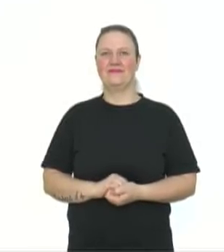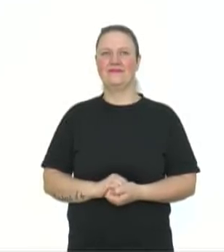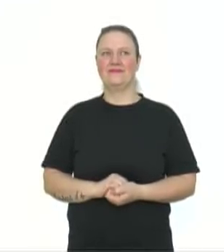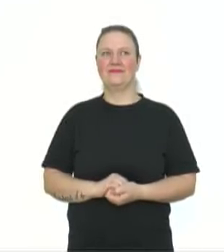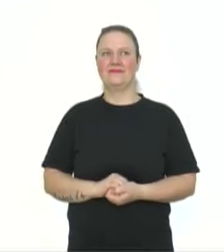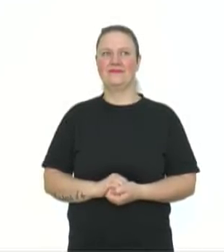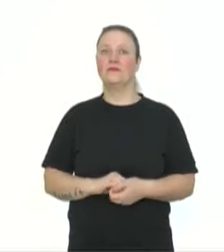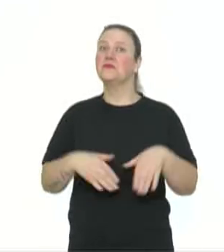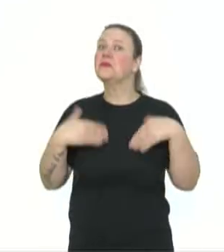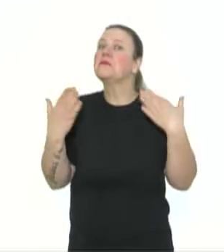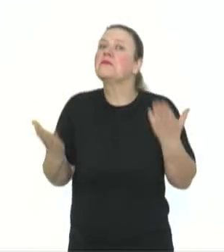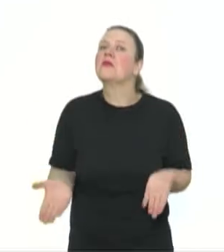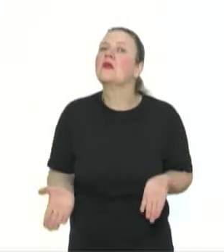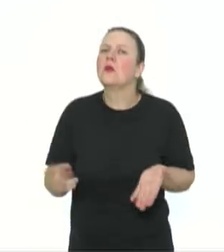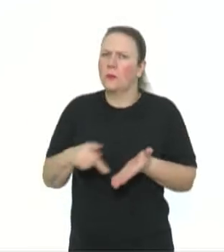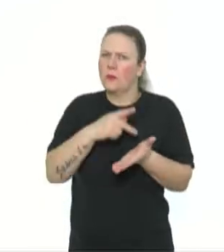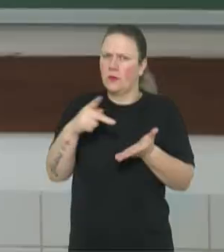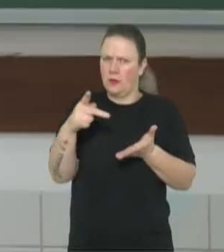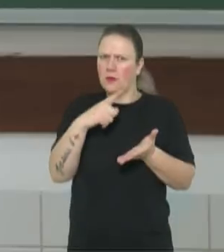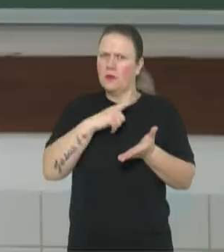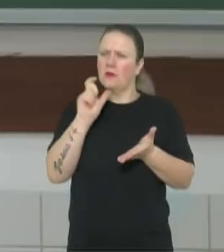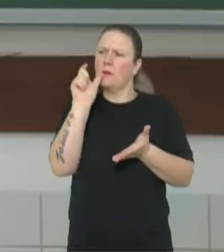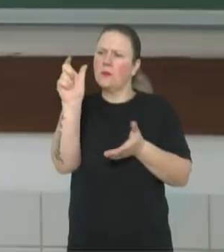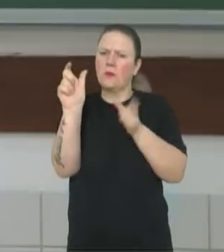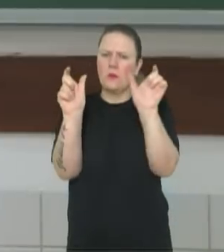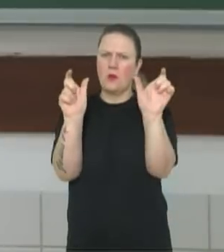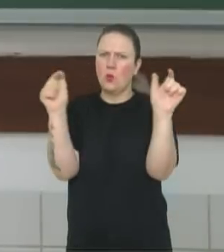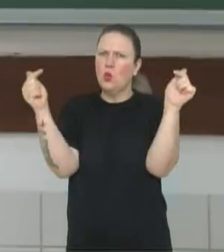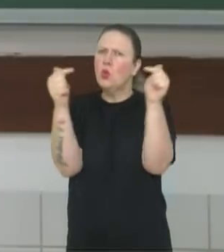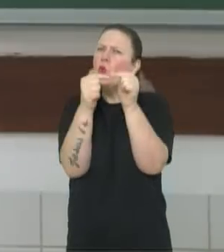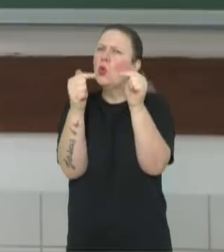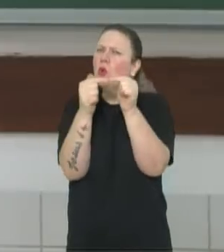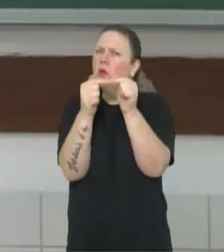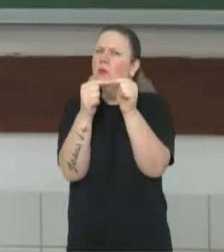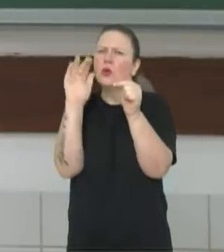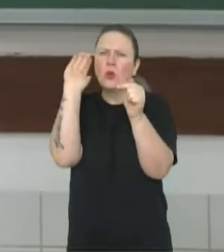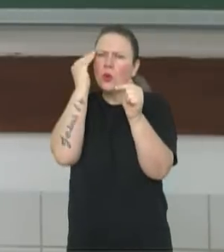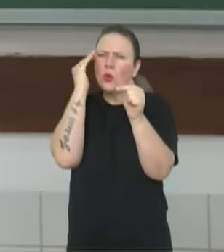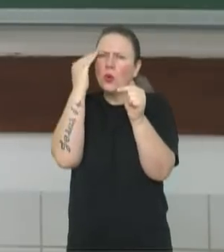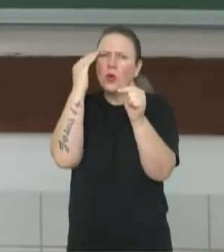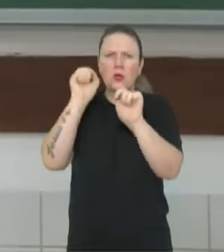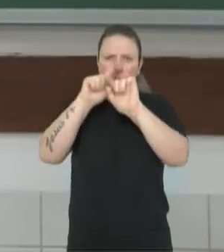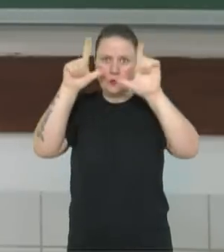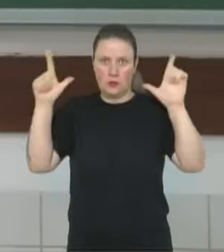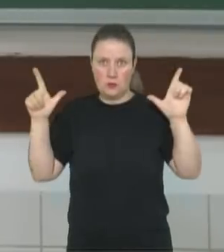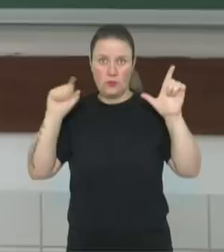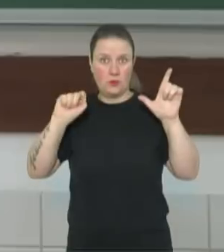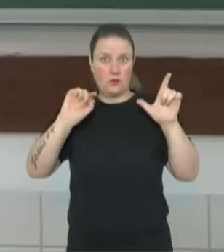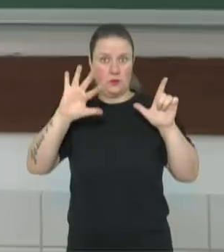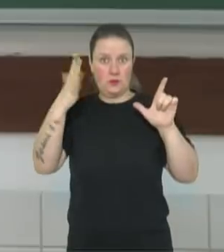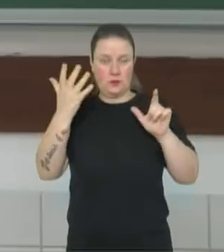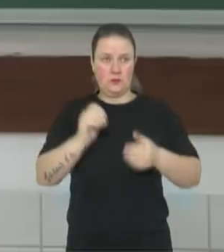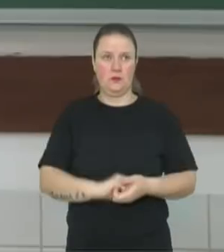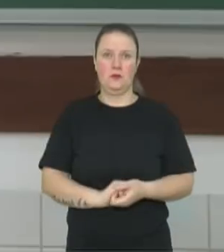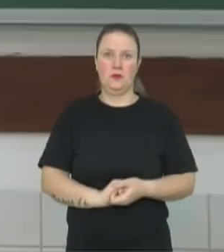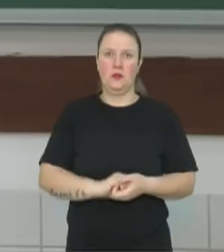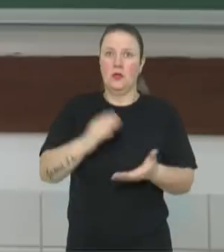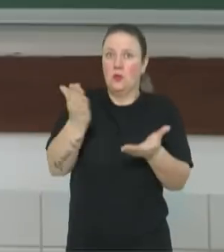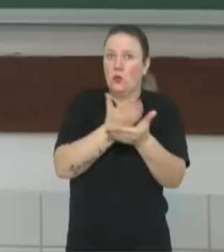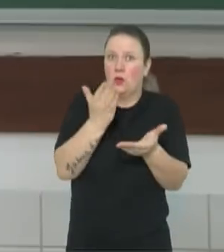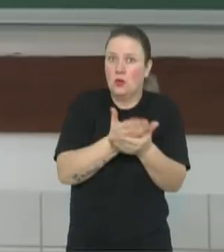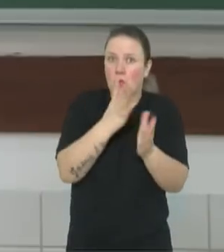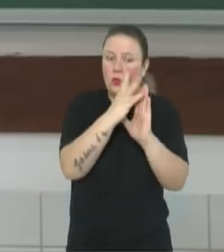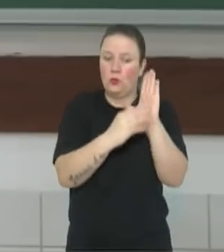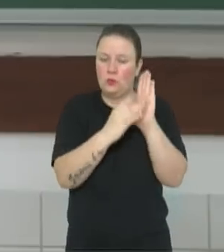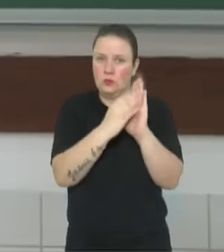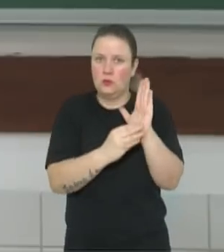nibble. E aí? Tem rima nesse poema? Você conseguiu entender o que aconteceu nesse poema? Vamos ver então. Então escreve no teu caderno quais